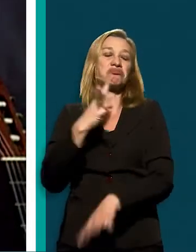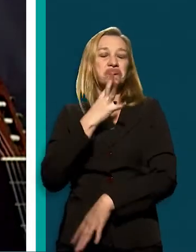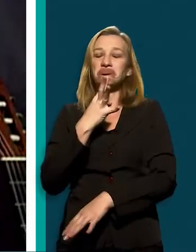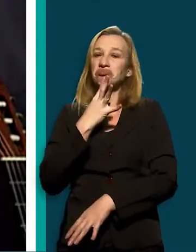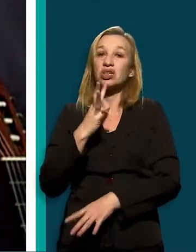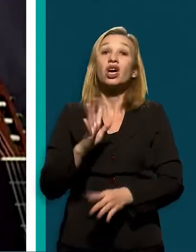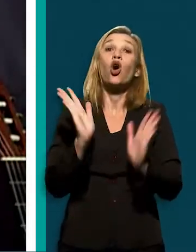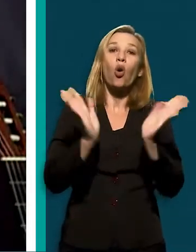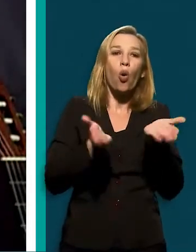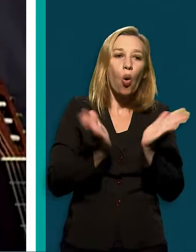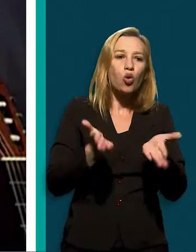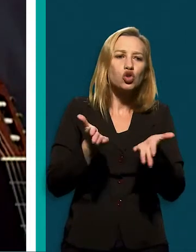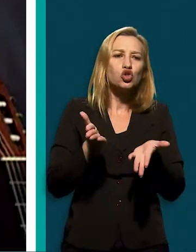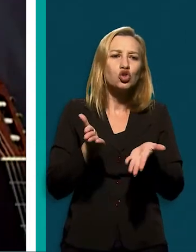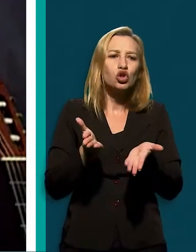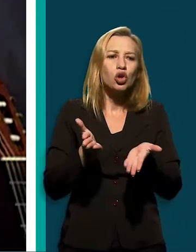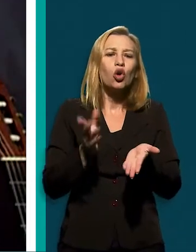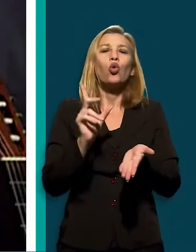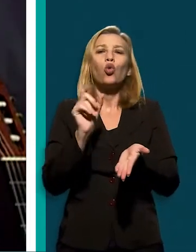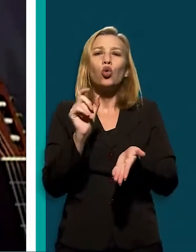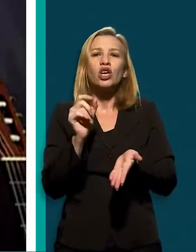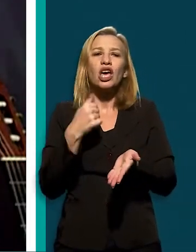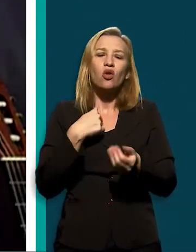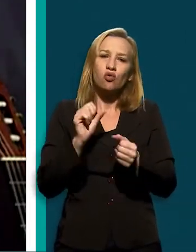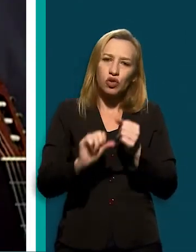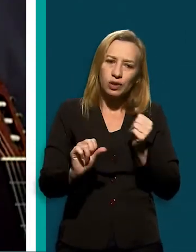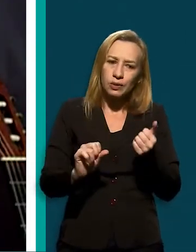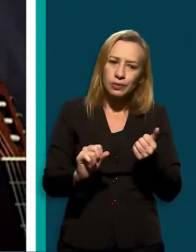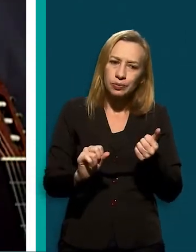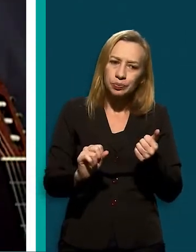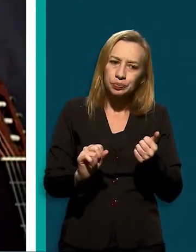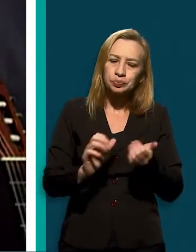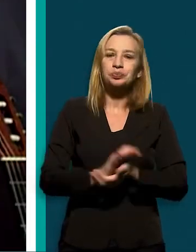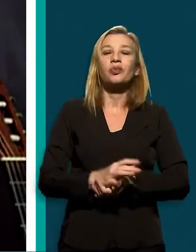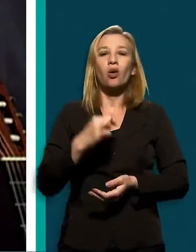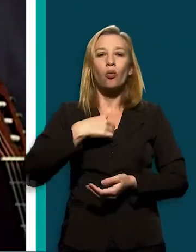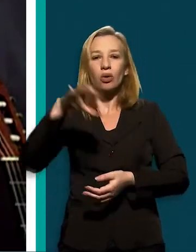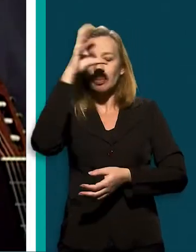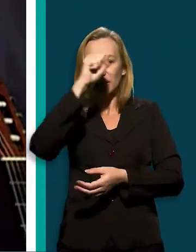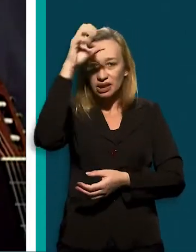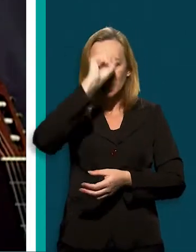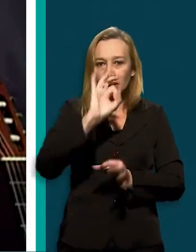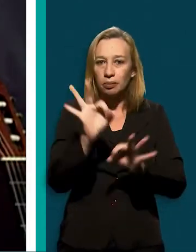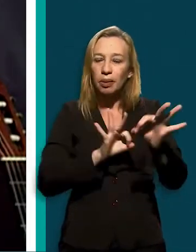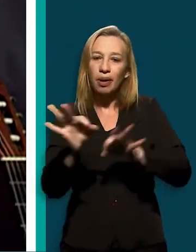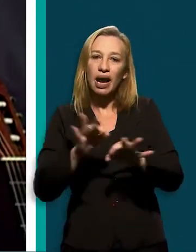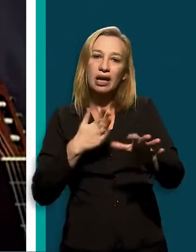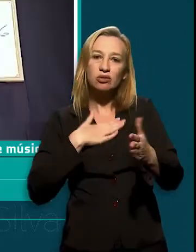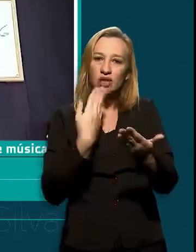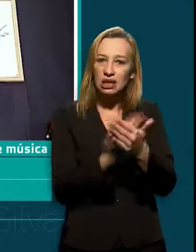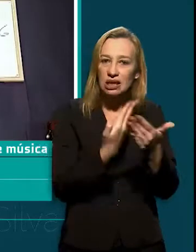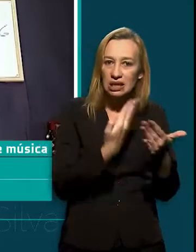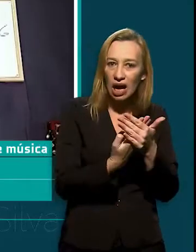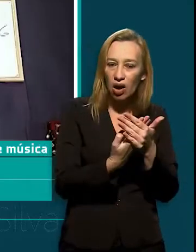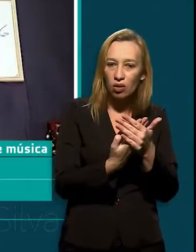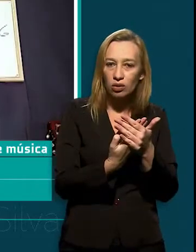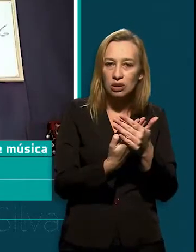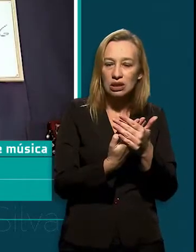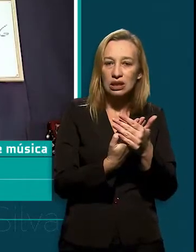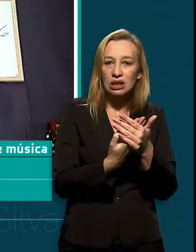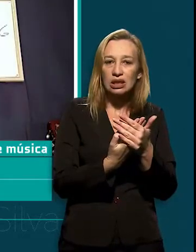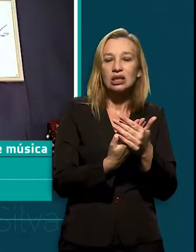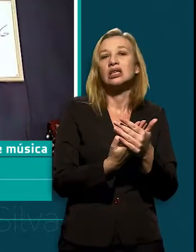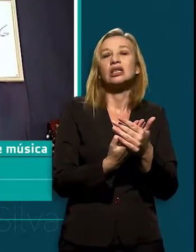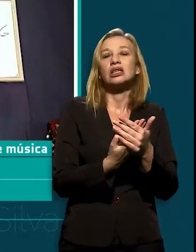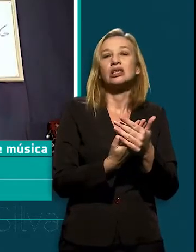conhecia. Então, hoje, assim, o que eu tentei fazer, né? Então, hoje eu aprendi a preparar as minhas aulas